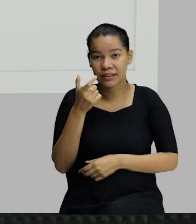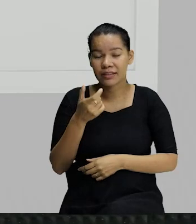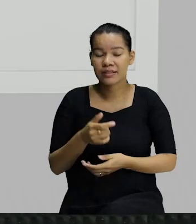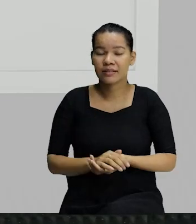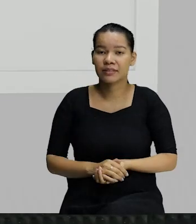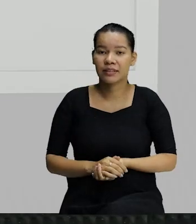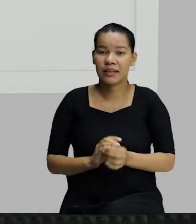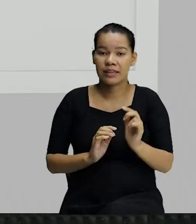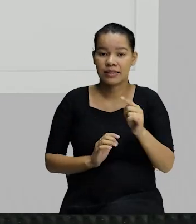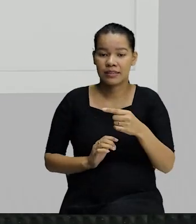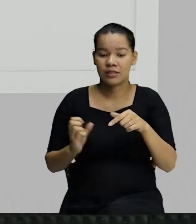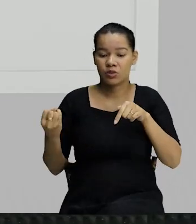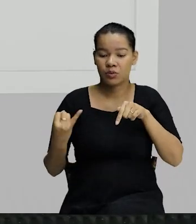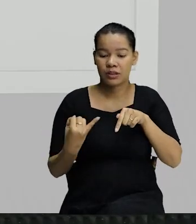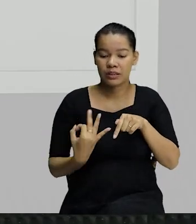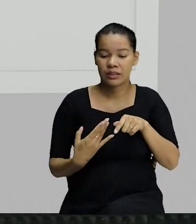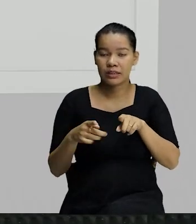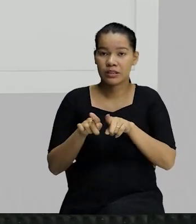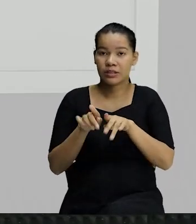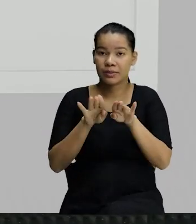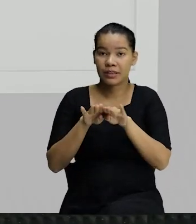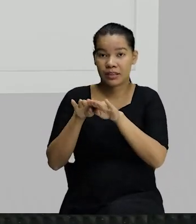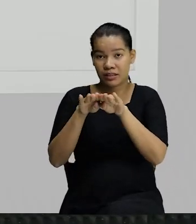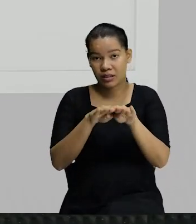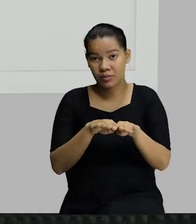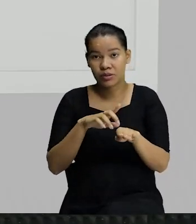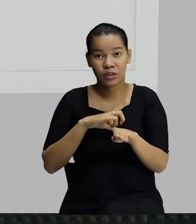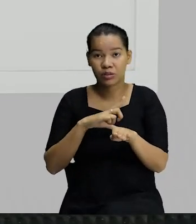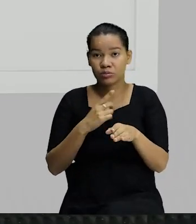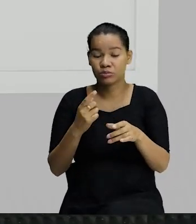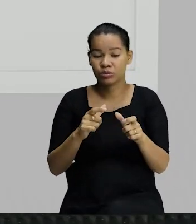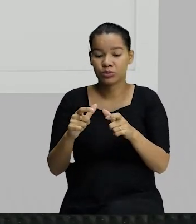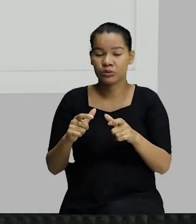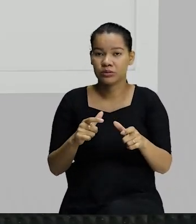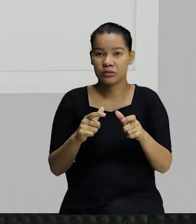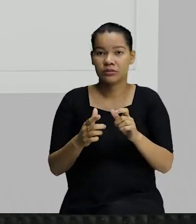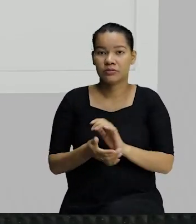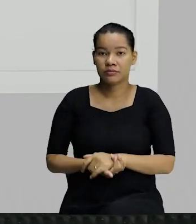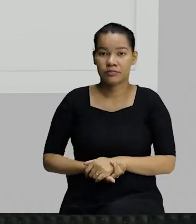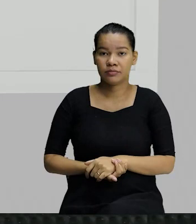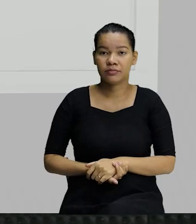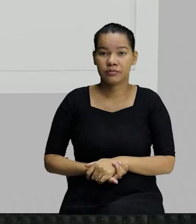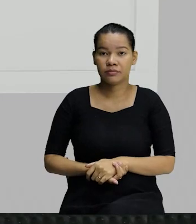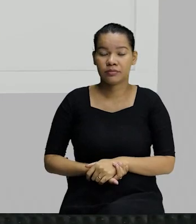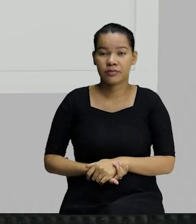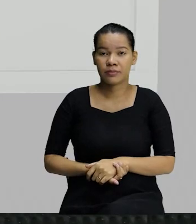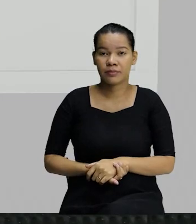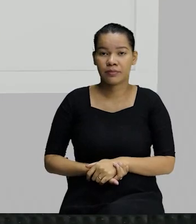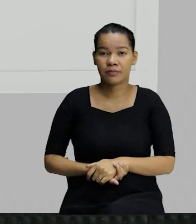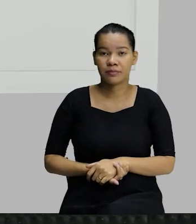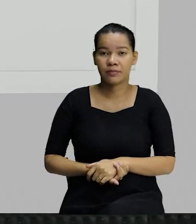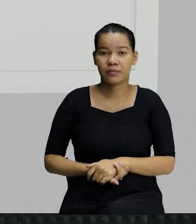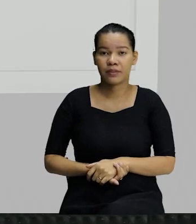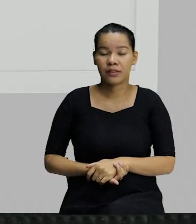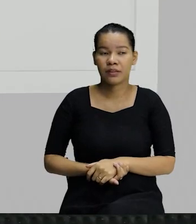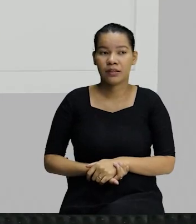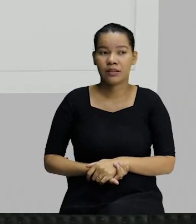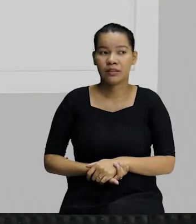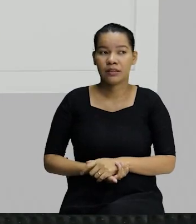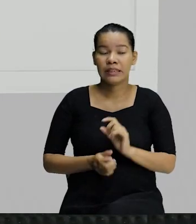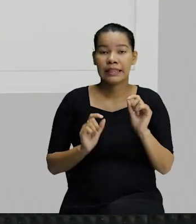este equilíbrio, eles terão obviamente um local. O local em que